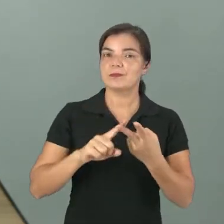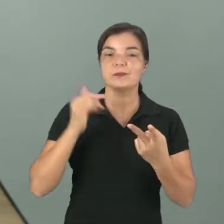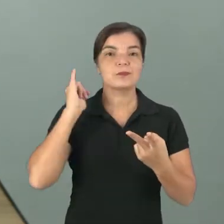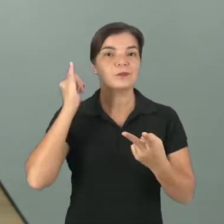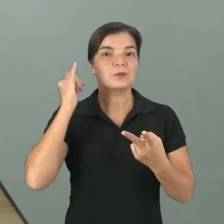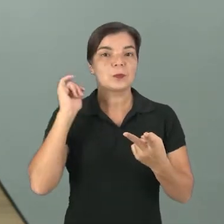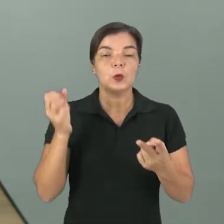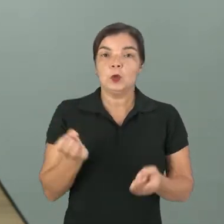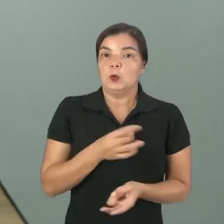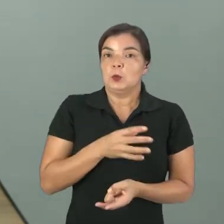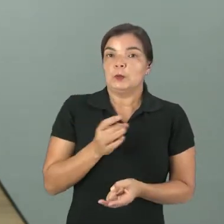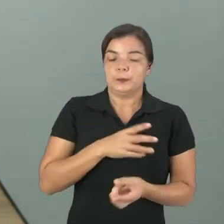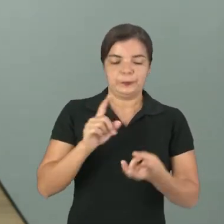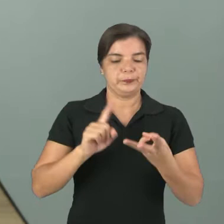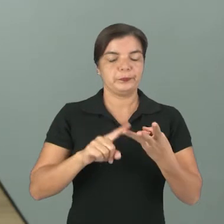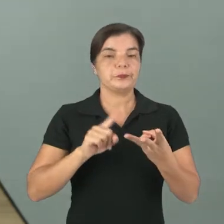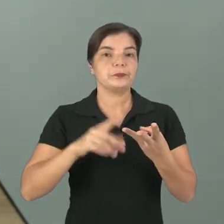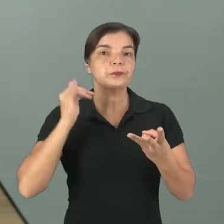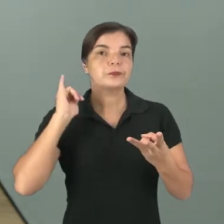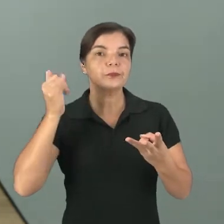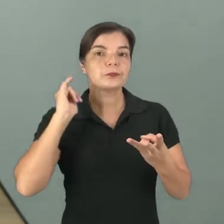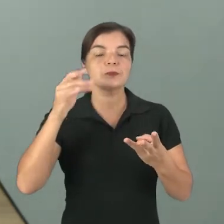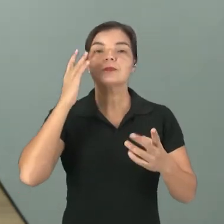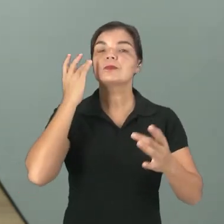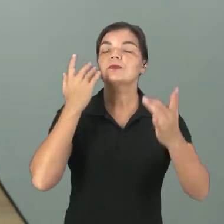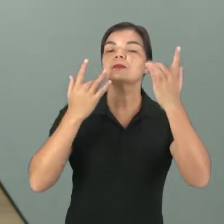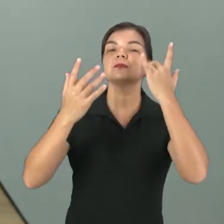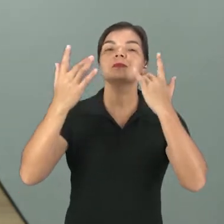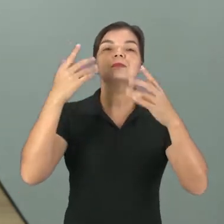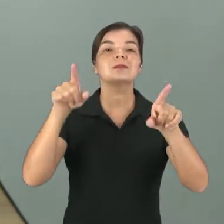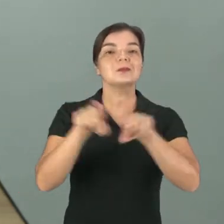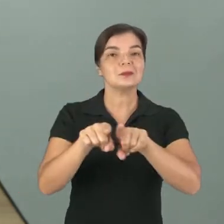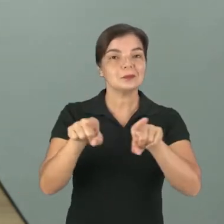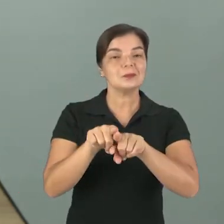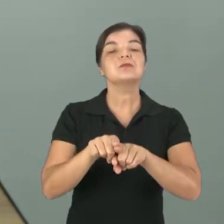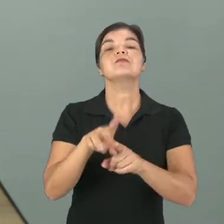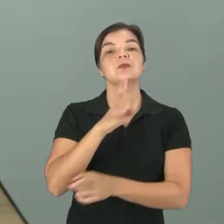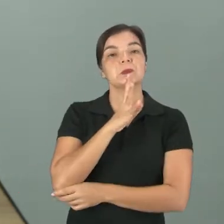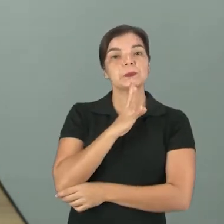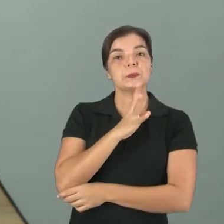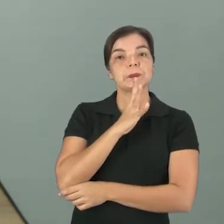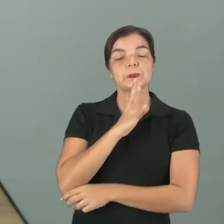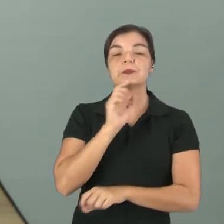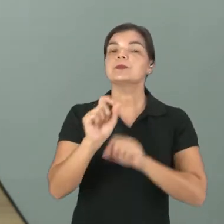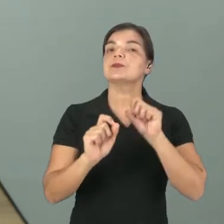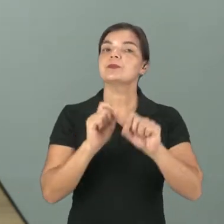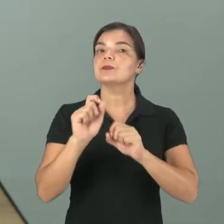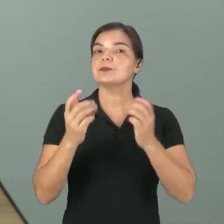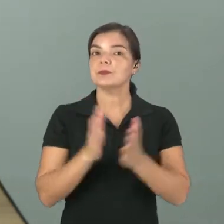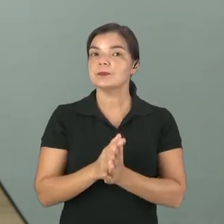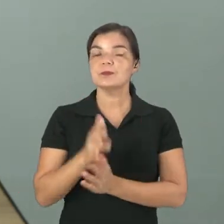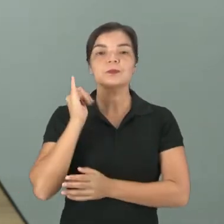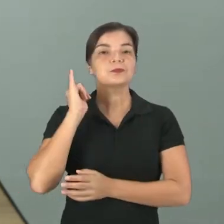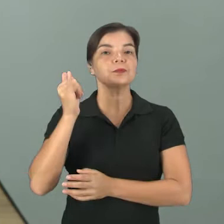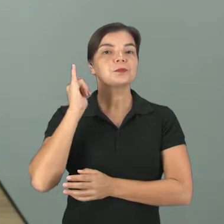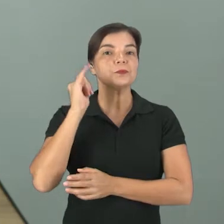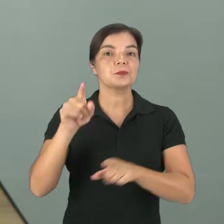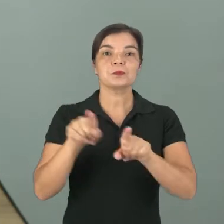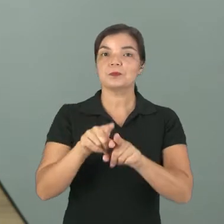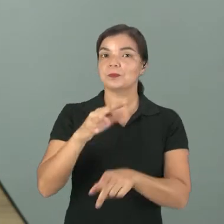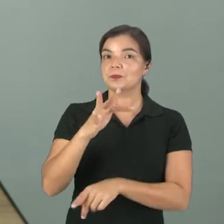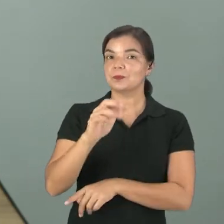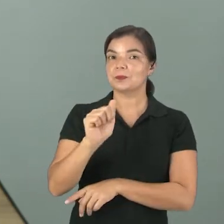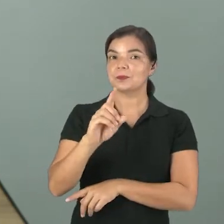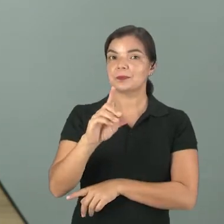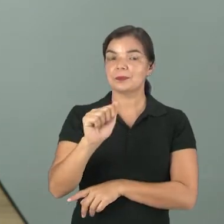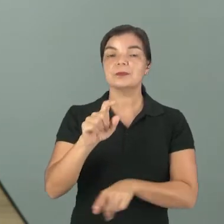de assombração, os contos de encantamento, que também são conhecidos como contos de fada.